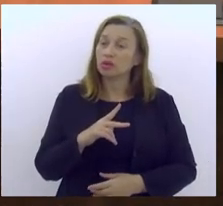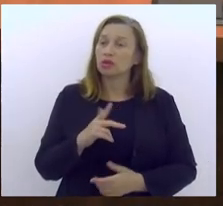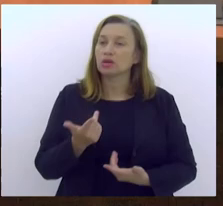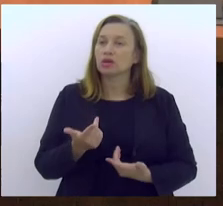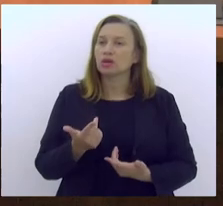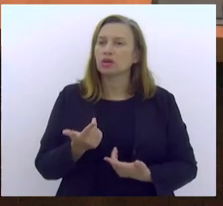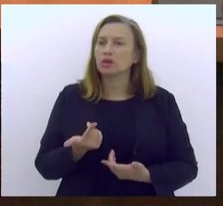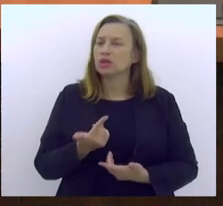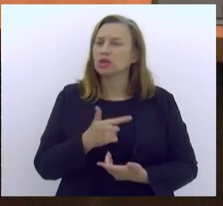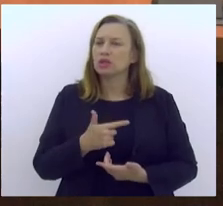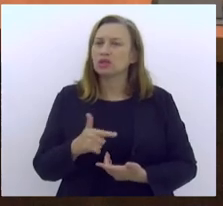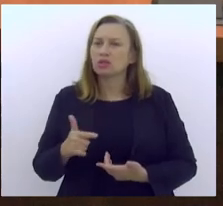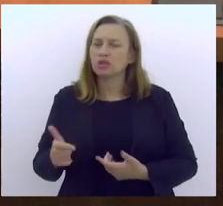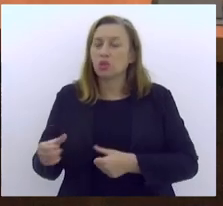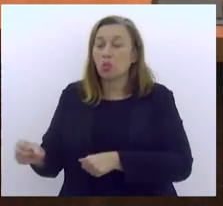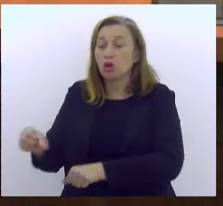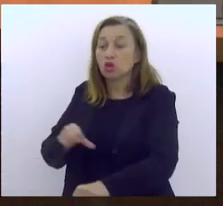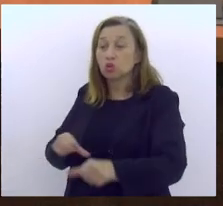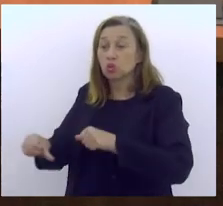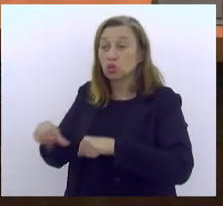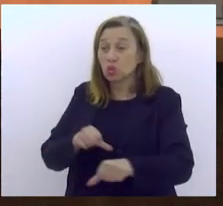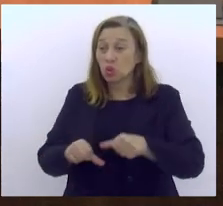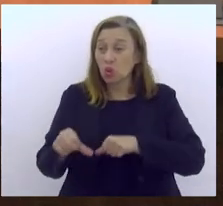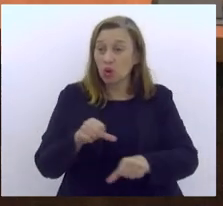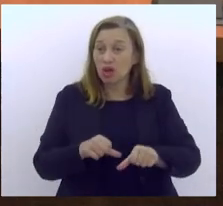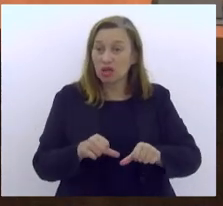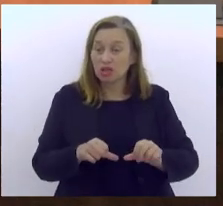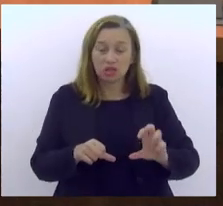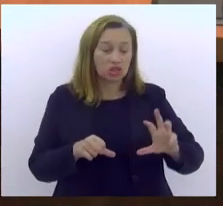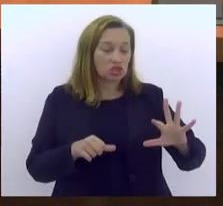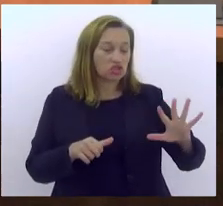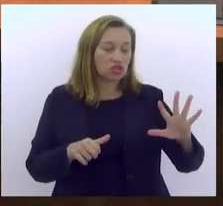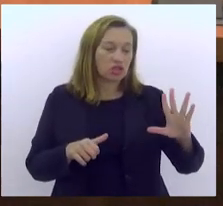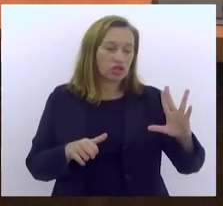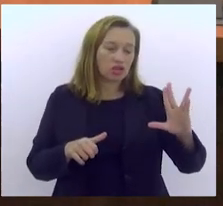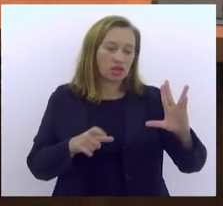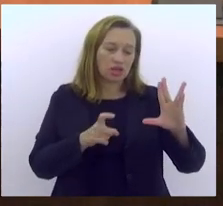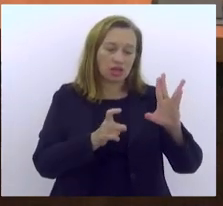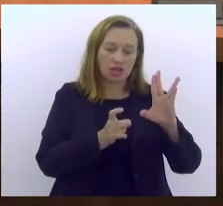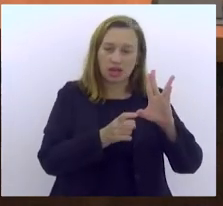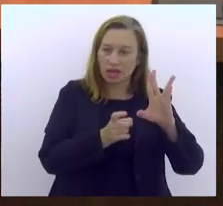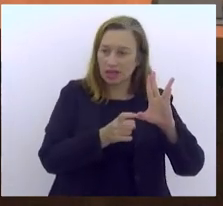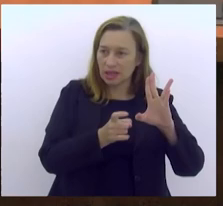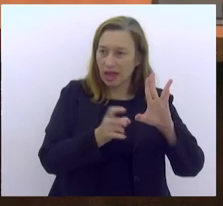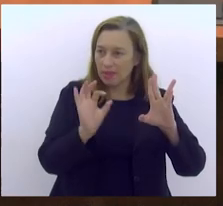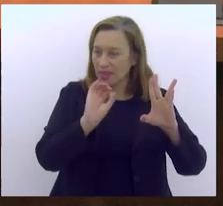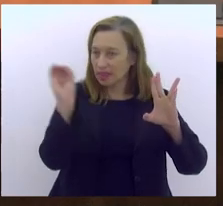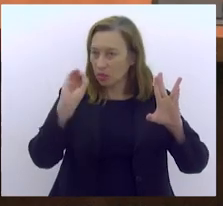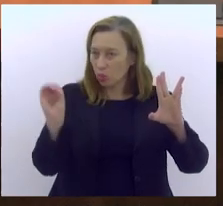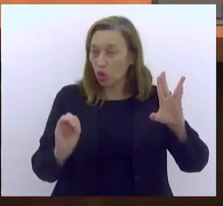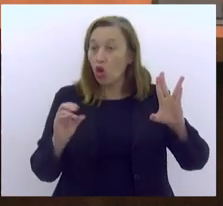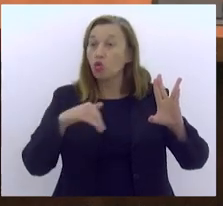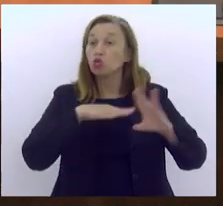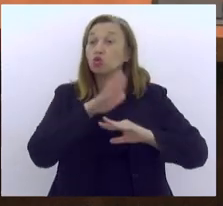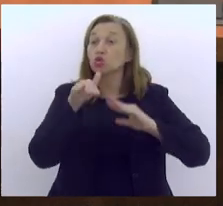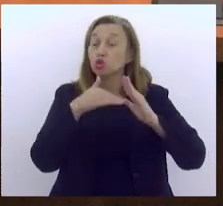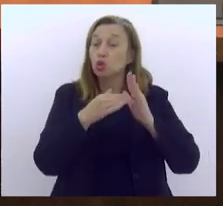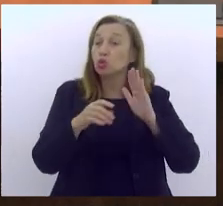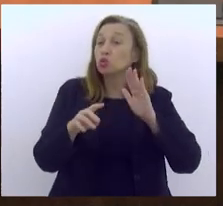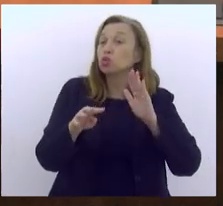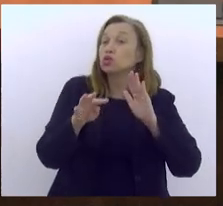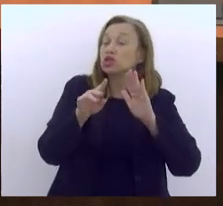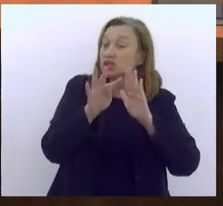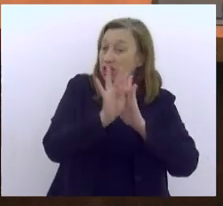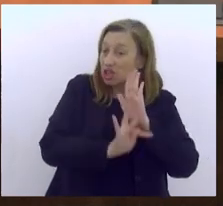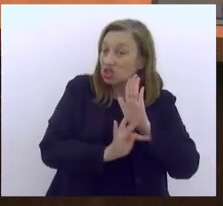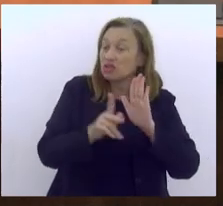nenhuma celeuma na troca de cannabis para canabidiol. Então, todo o texto da lei fala exclusivamente do canabidiol,